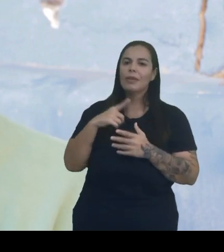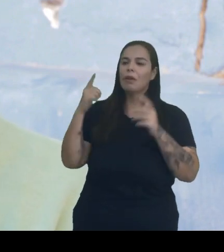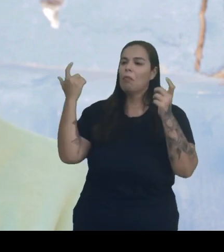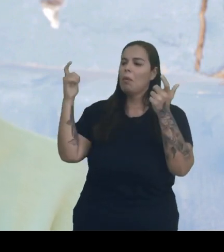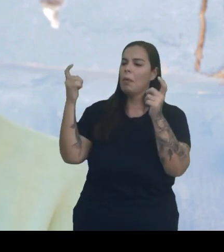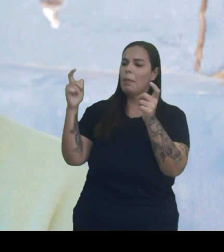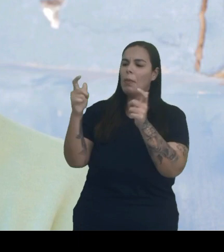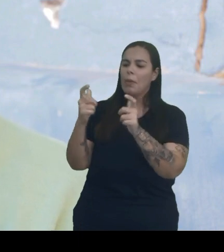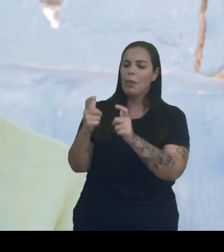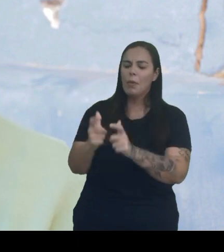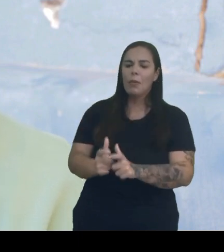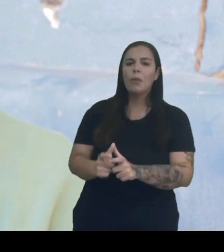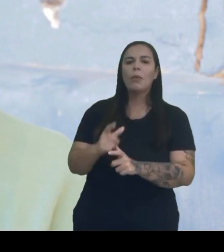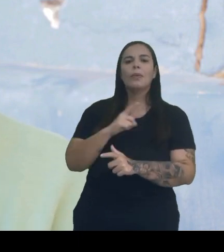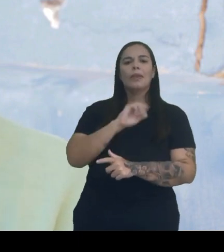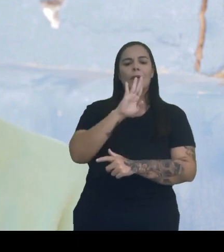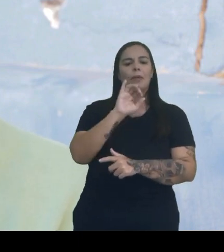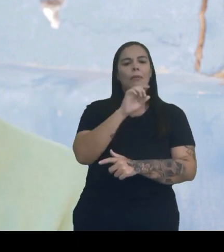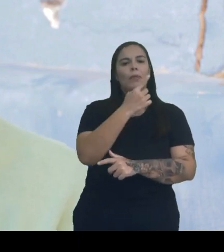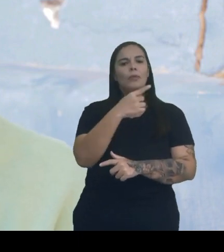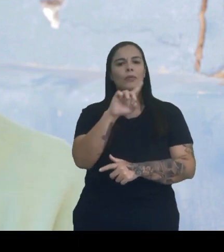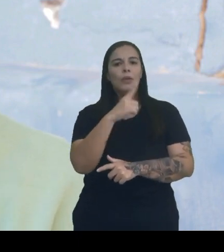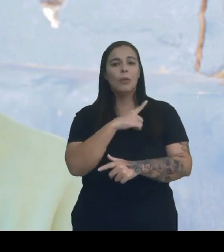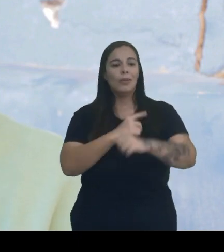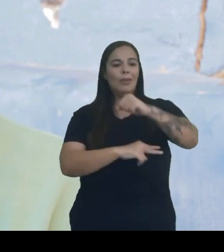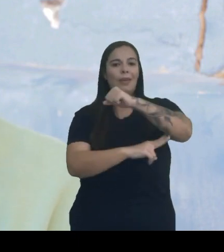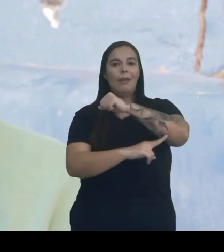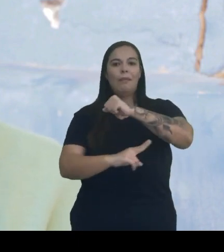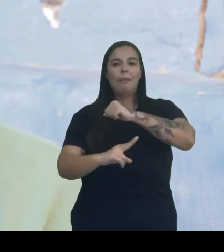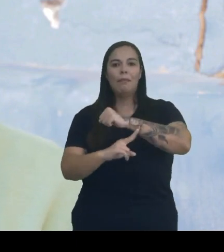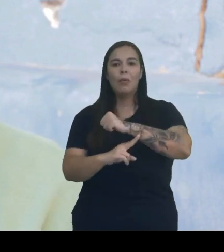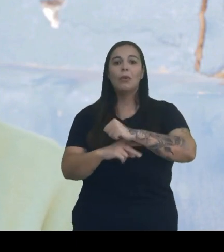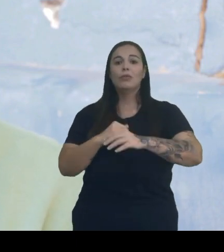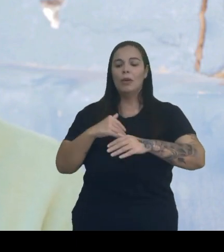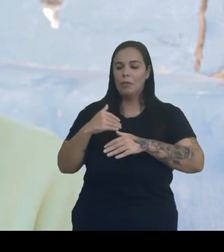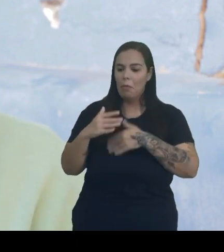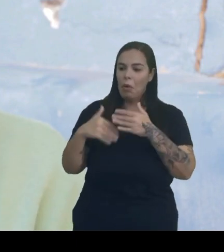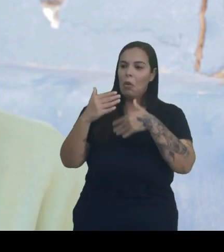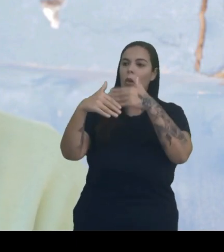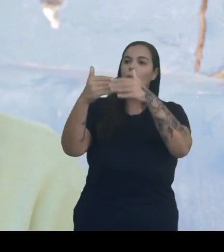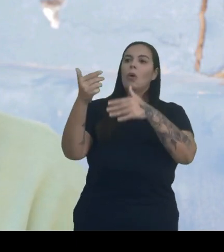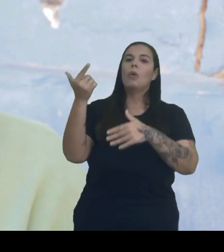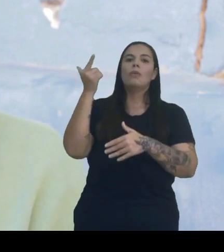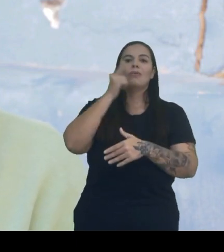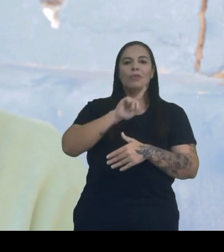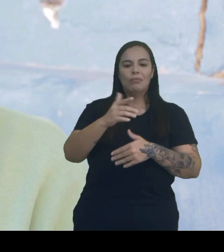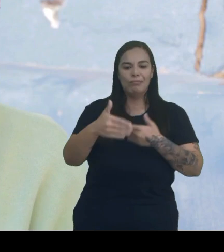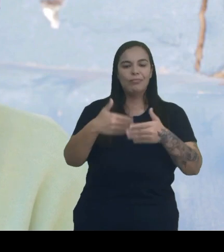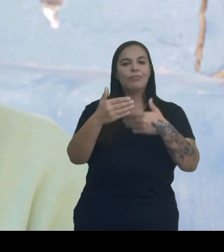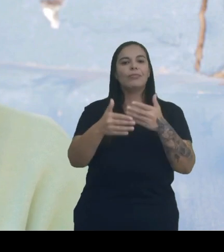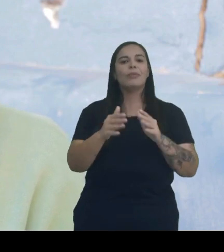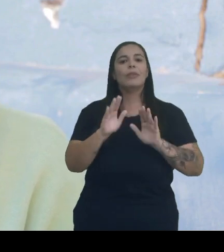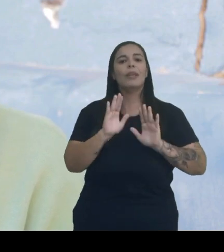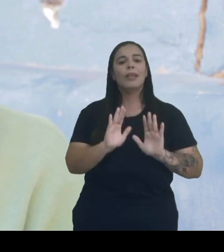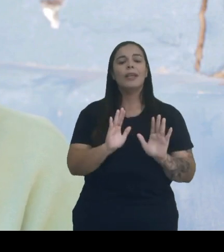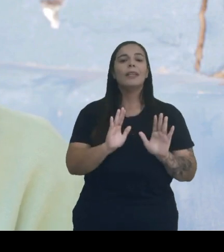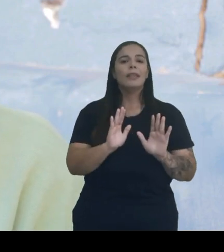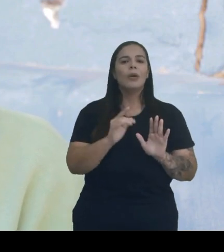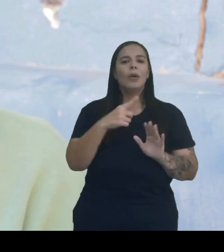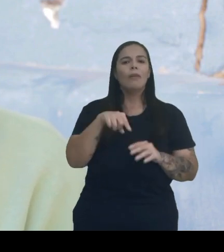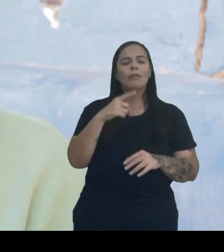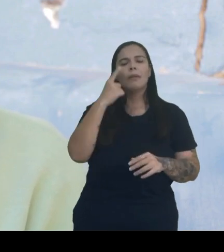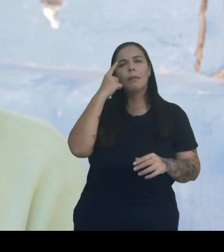vindo, veio evolução, fizeram a ponte, o progresso veio chegando, veio chegando. Quer dizer, você vai chegar para mim e pensar